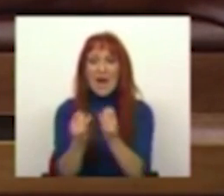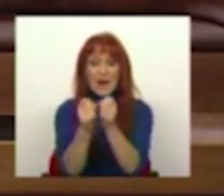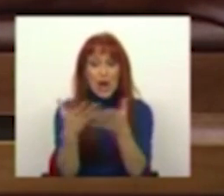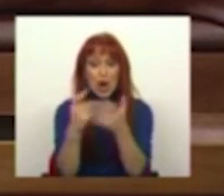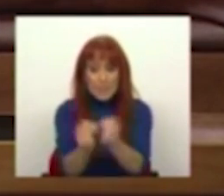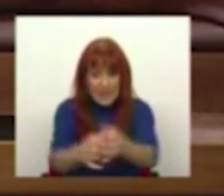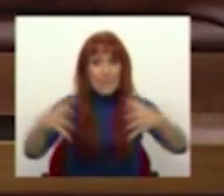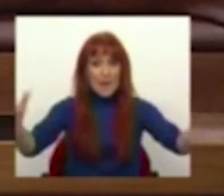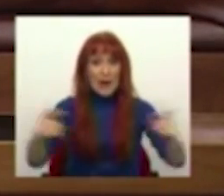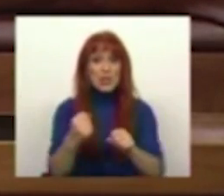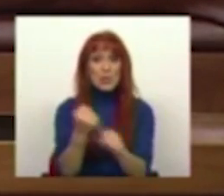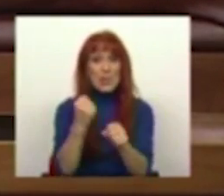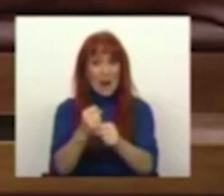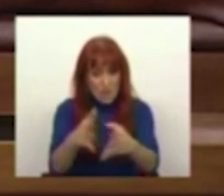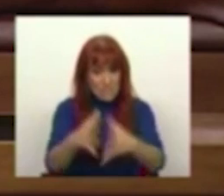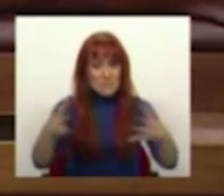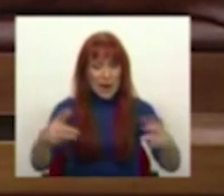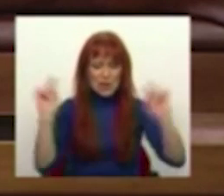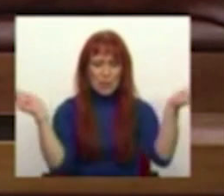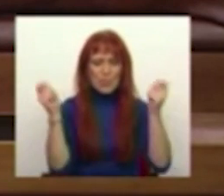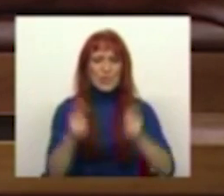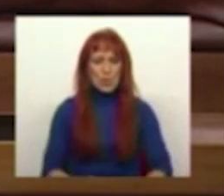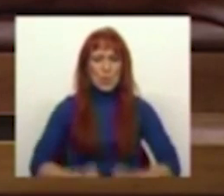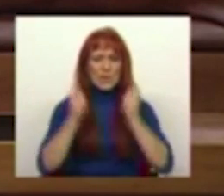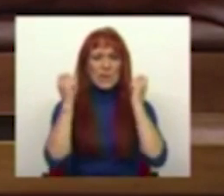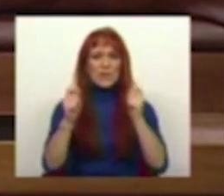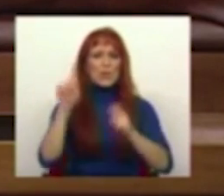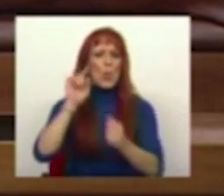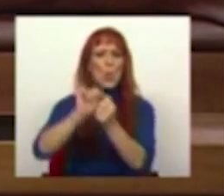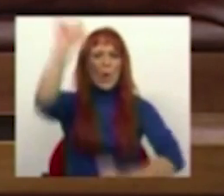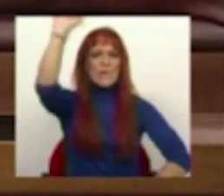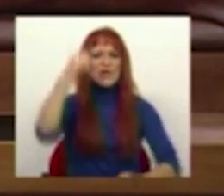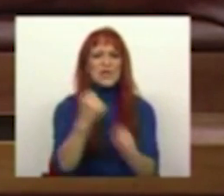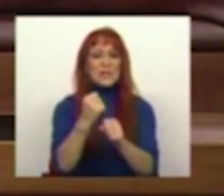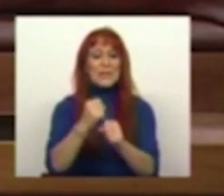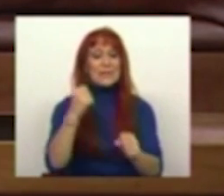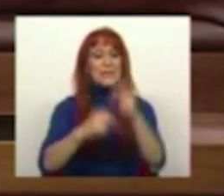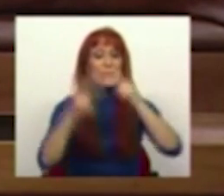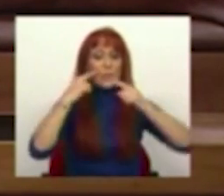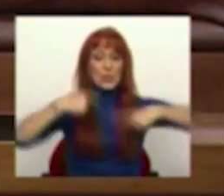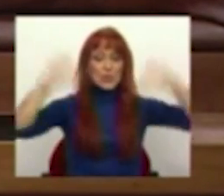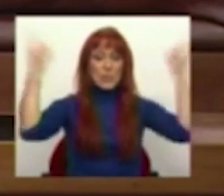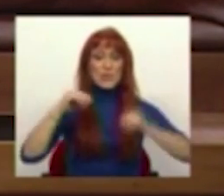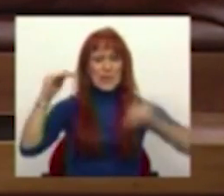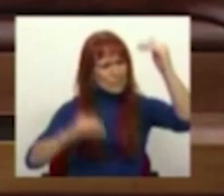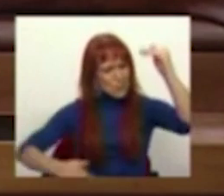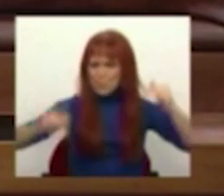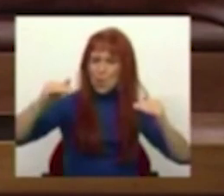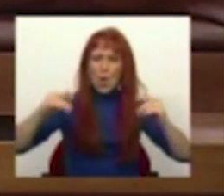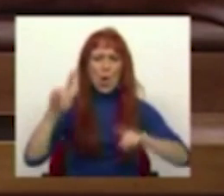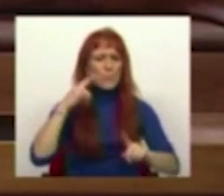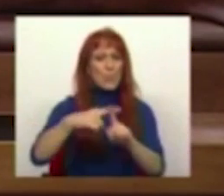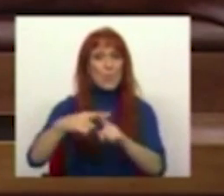crescimento da economia e do emprego, promovendo o investimento, qualificando os serviços públicos, reduzindo as desigualdades,